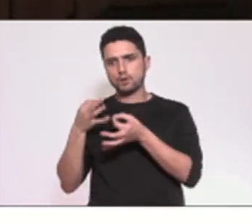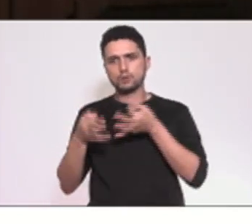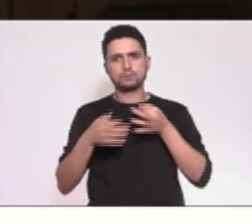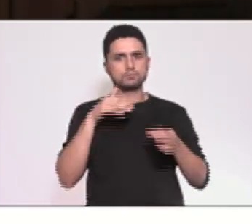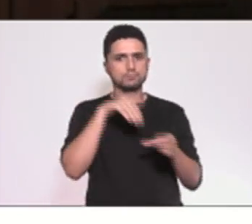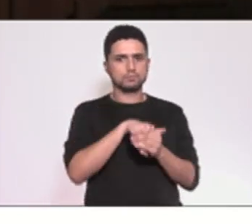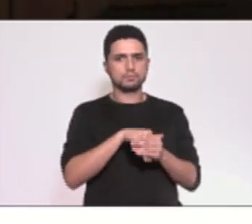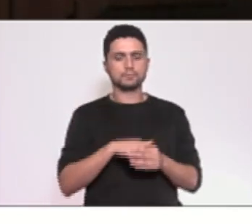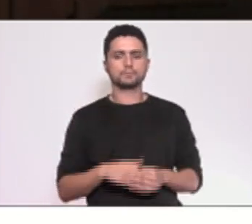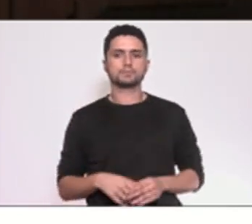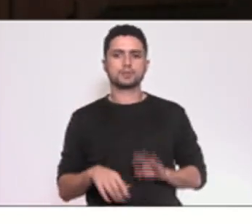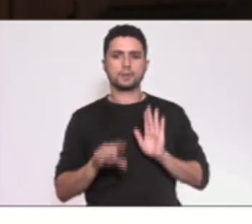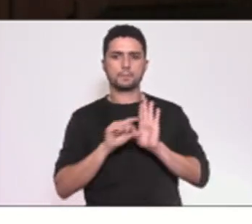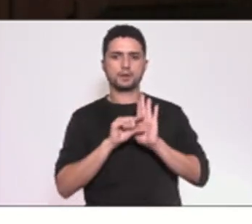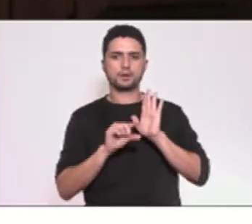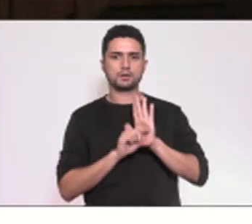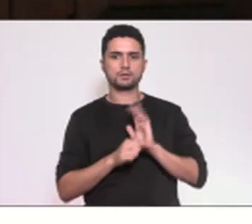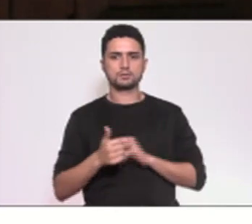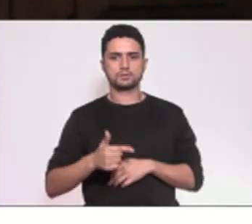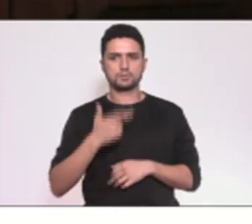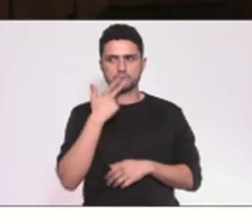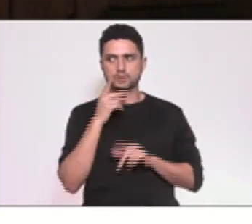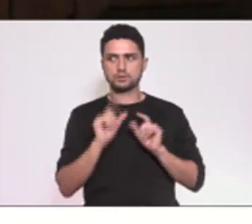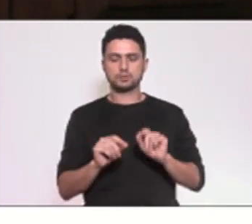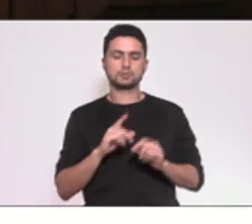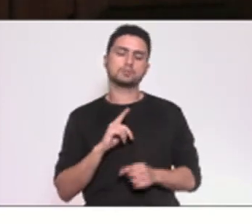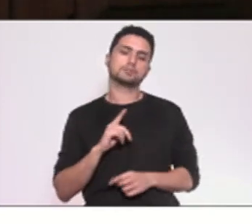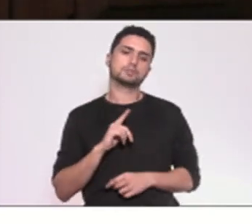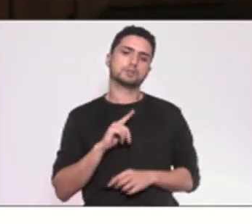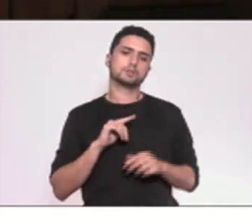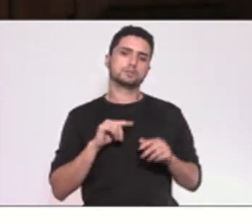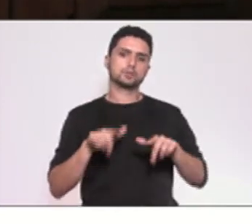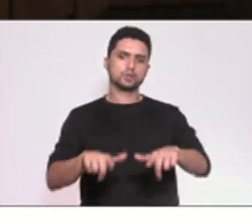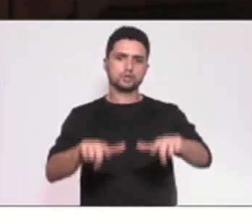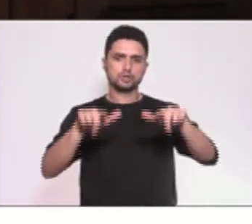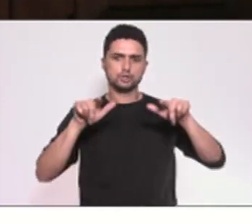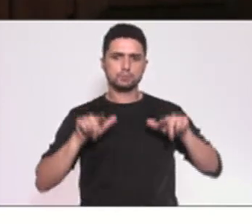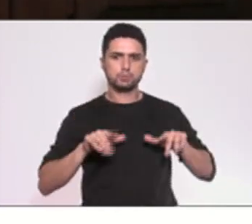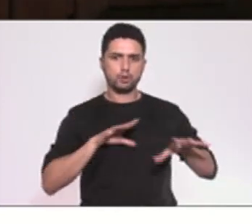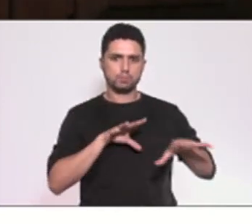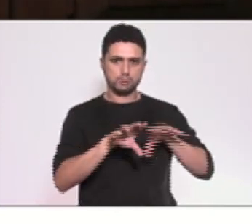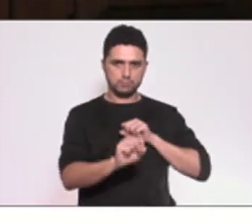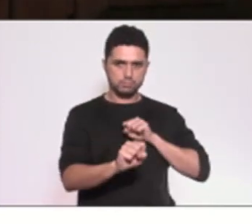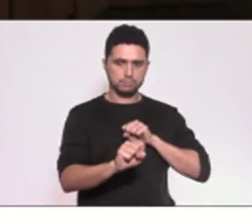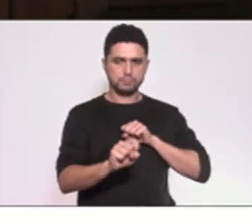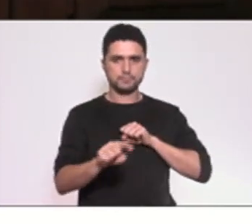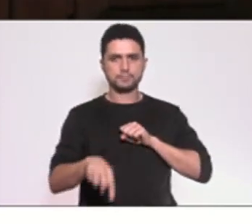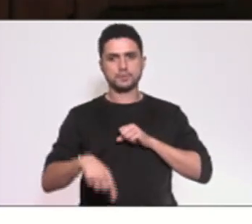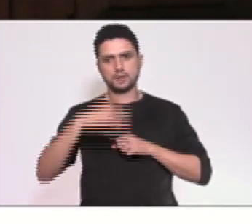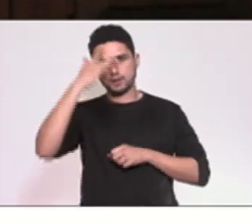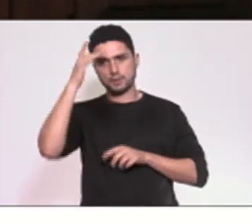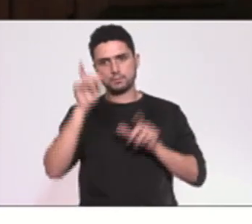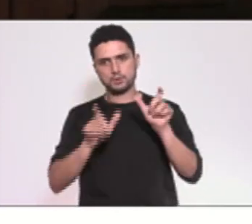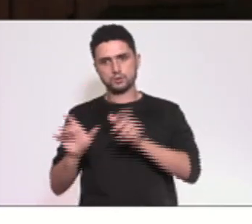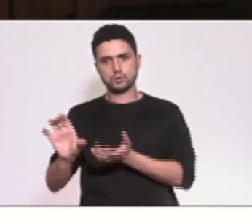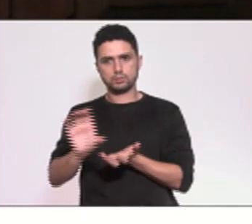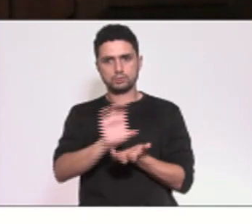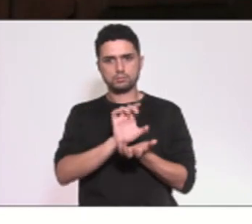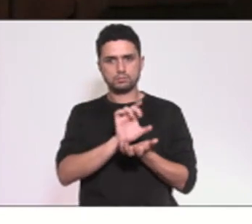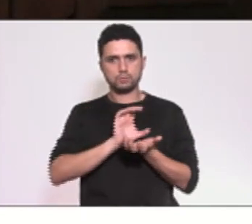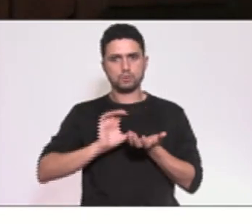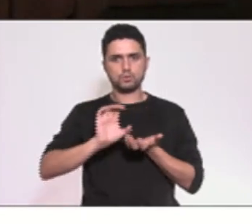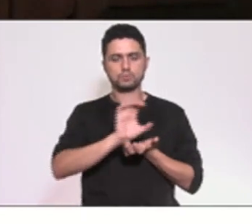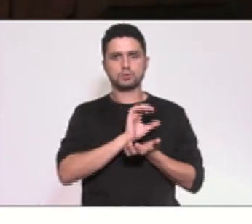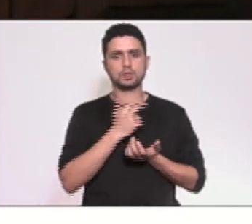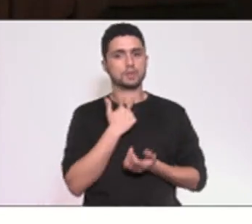No parágrafo 2º diz o seguinte, desde a expedição do diploma, os membros do Congresso Nacional não poderão ser presos, por